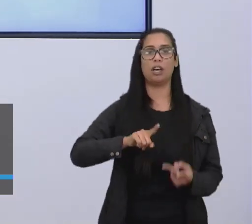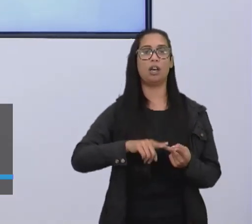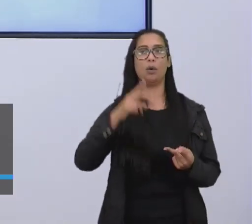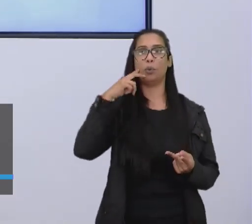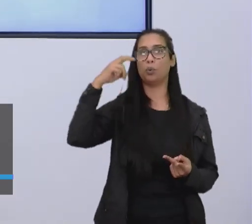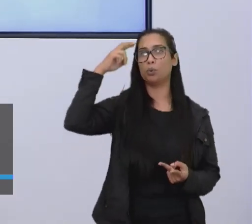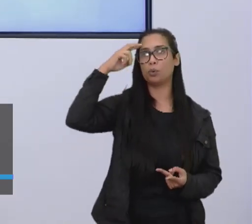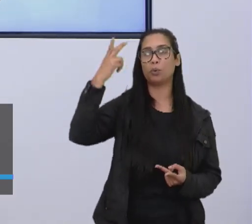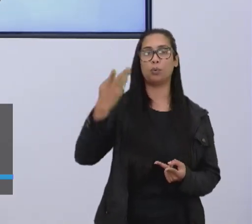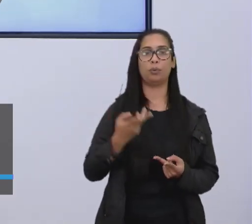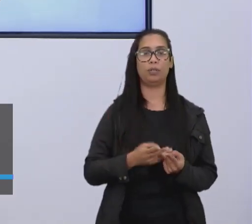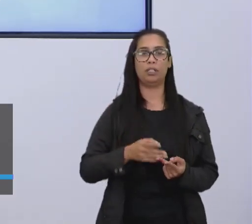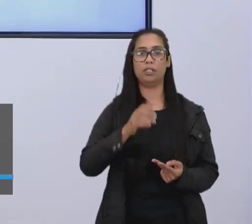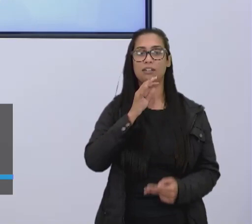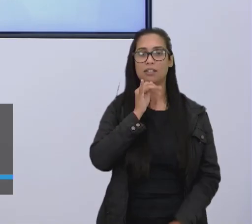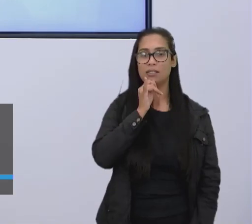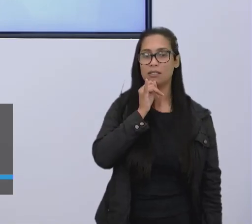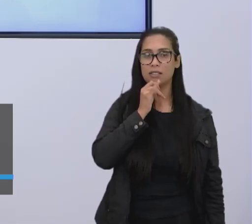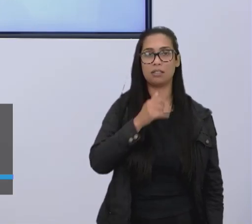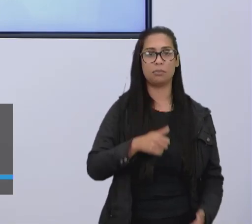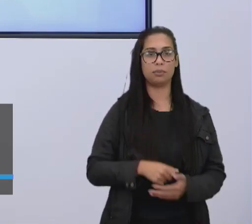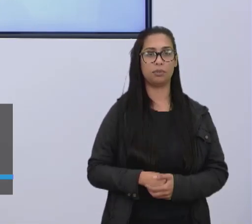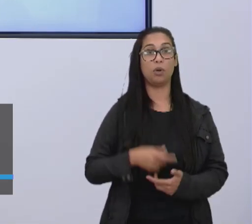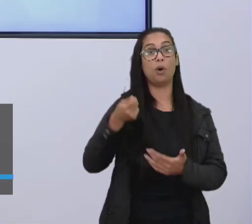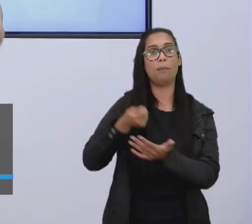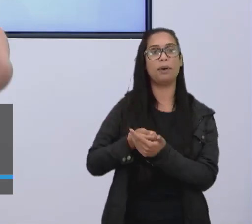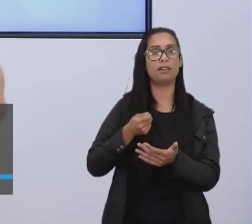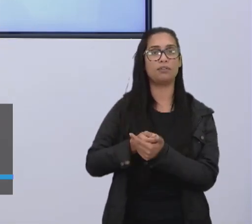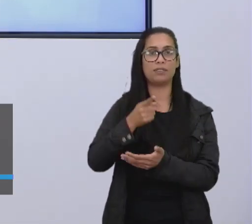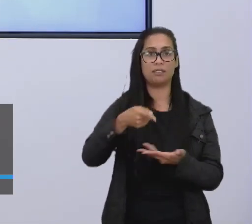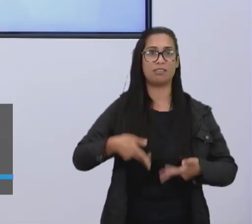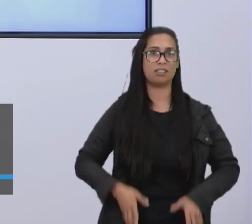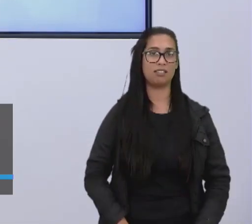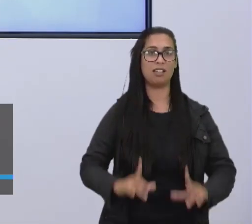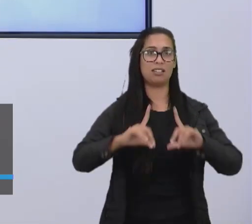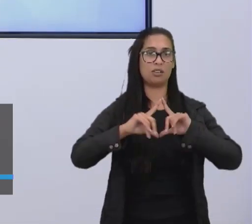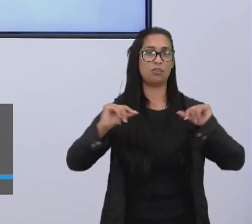culturais. Sabe aquela história que, tipo, obrigatoriamente, porque você nasceu